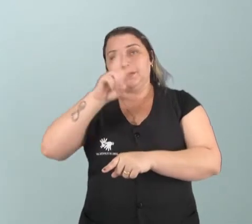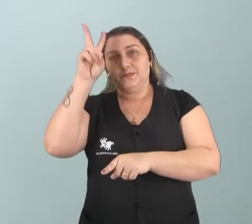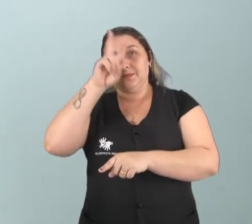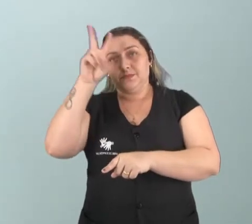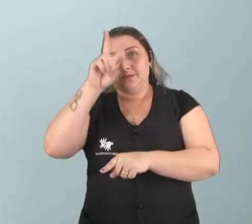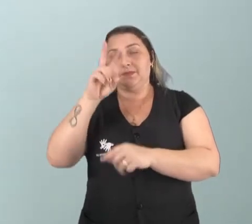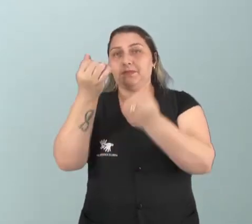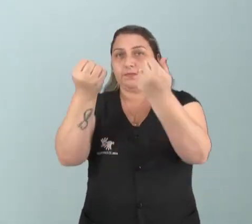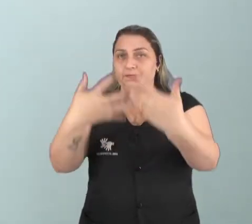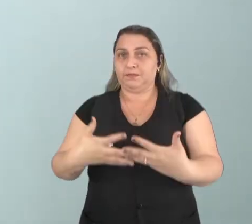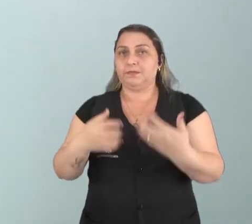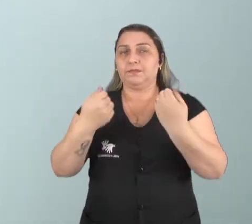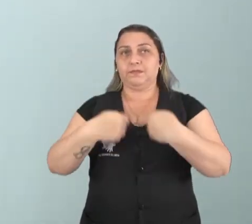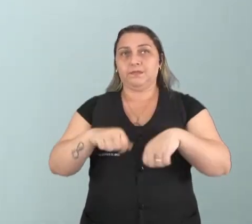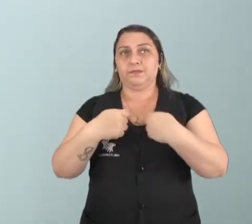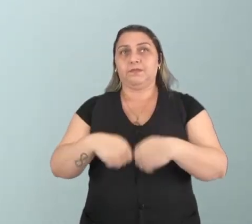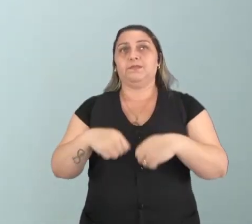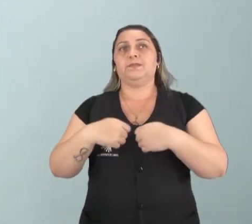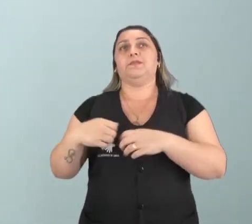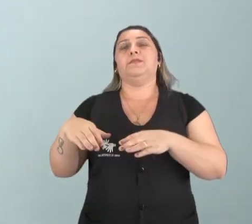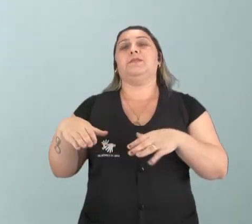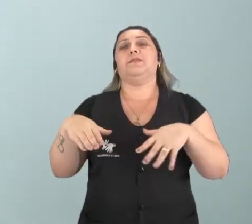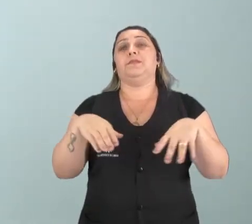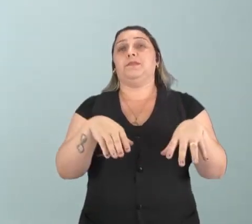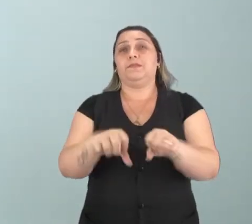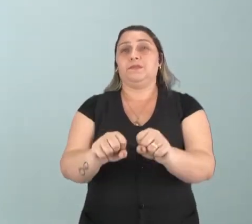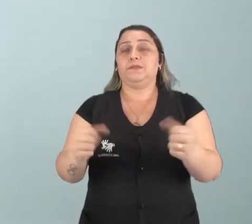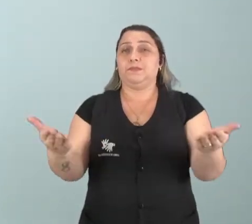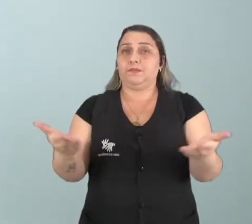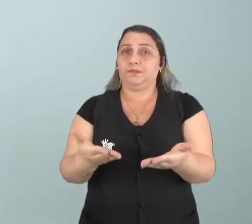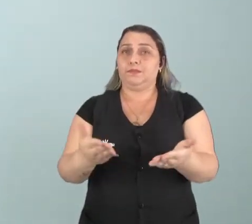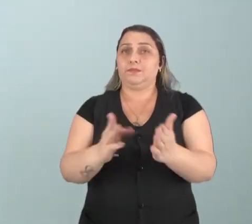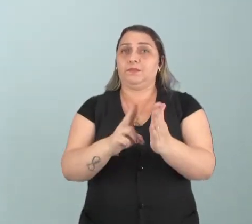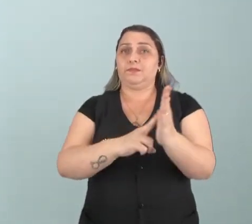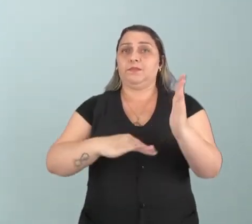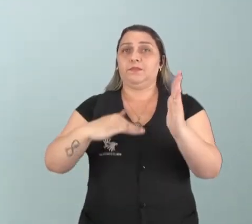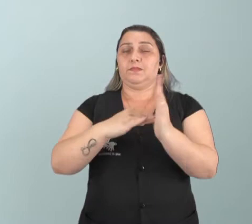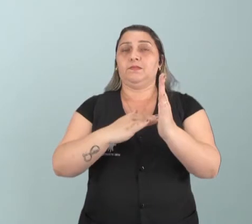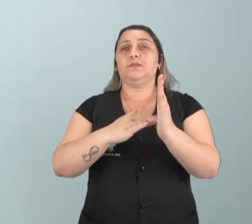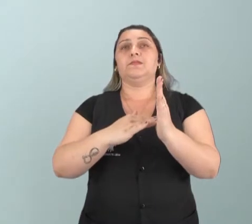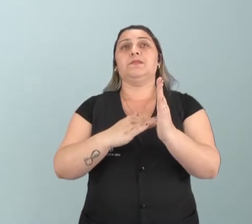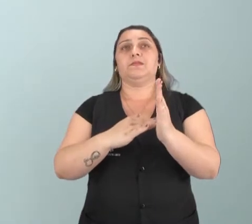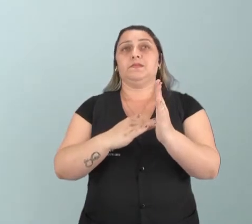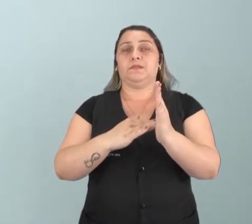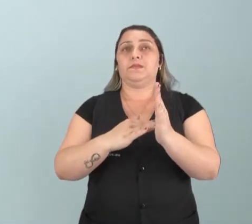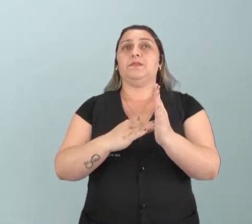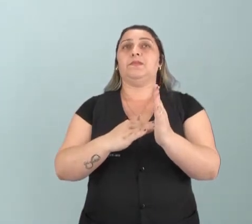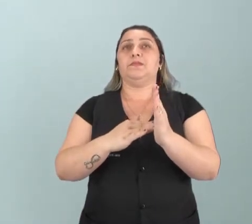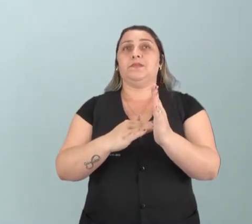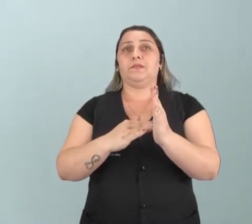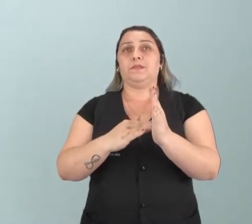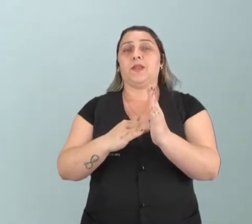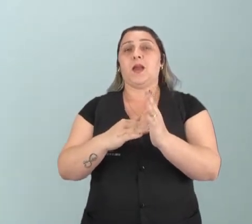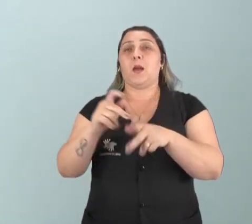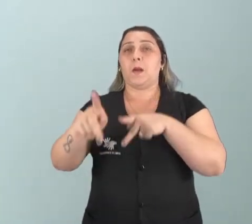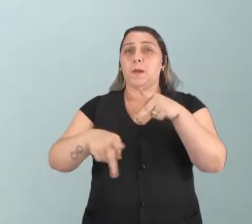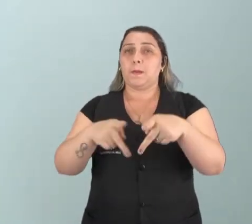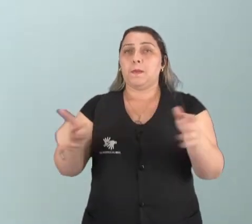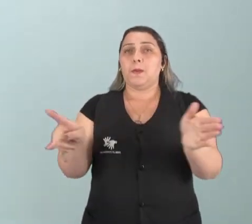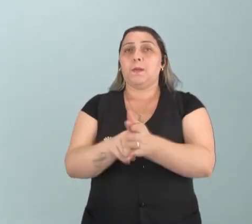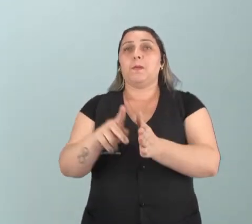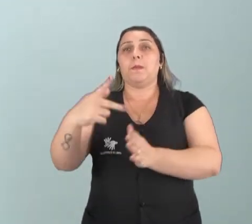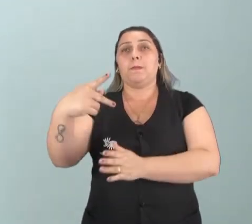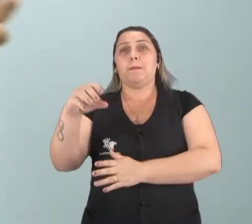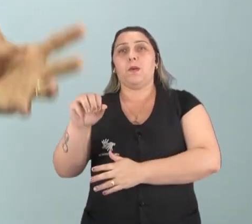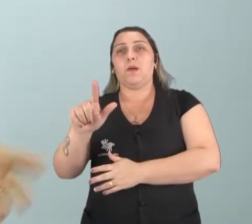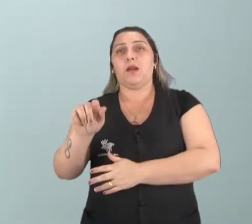ser contado. Então, nos territórios da atual Nova Zelândia, os Maoris, povo originário da